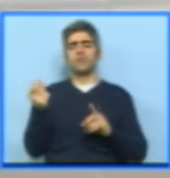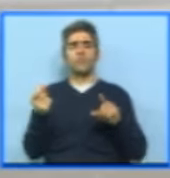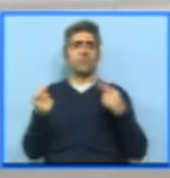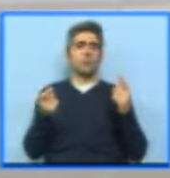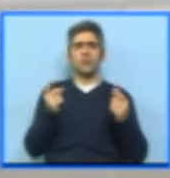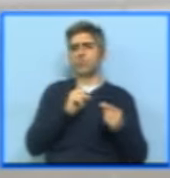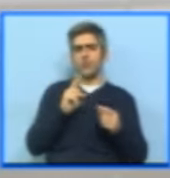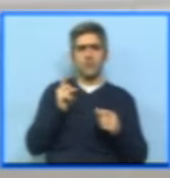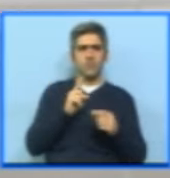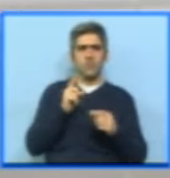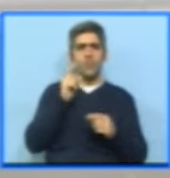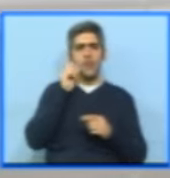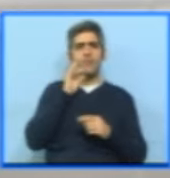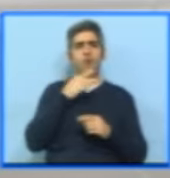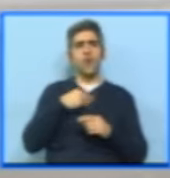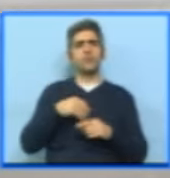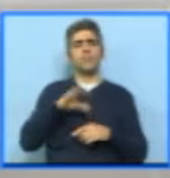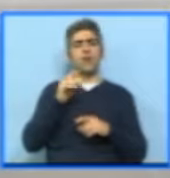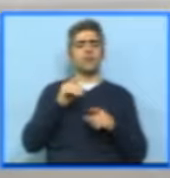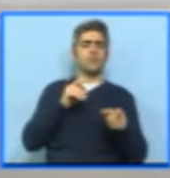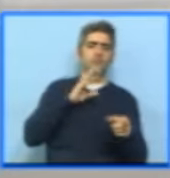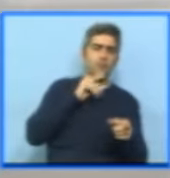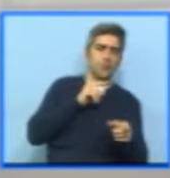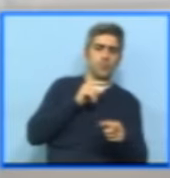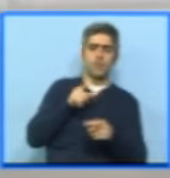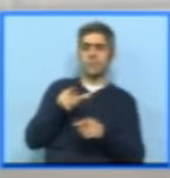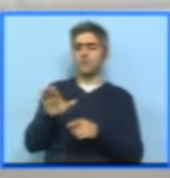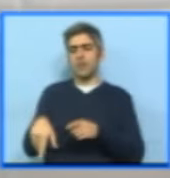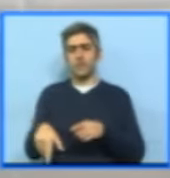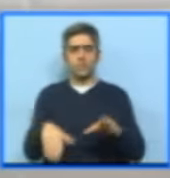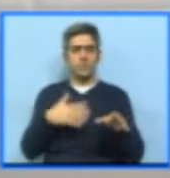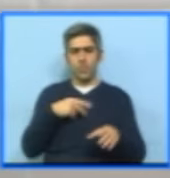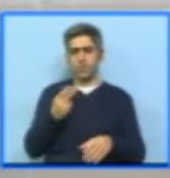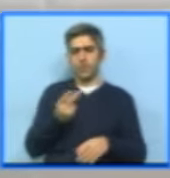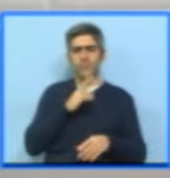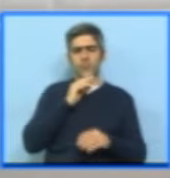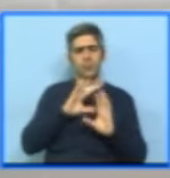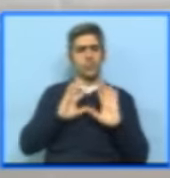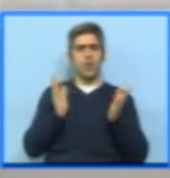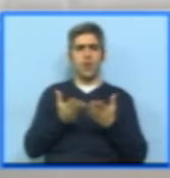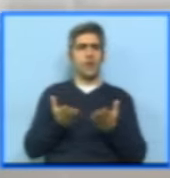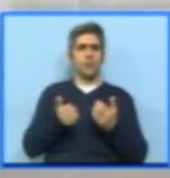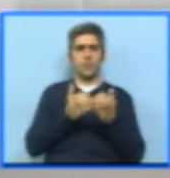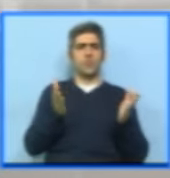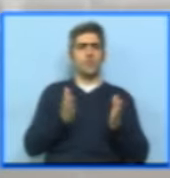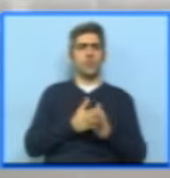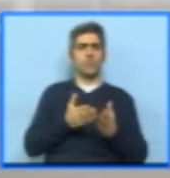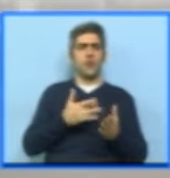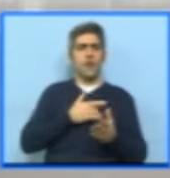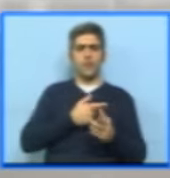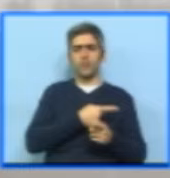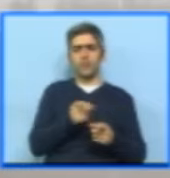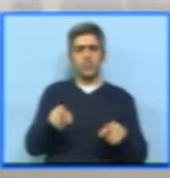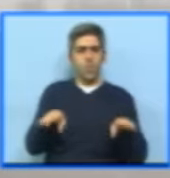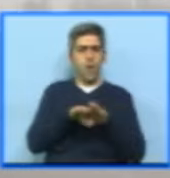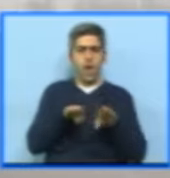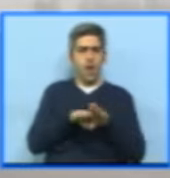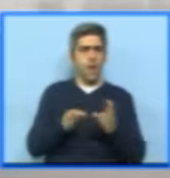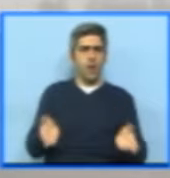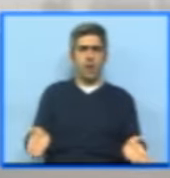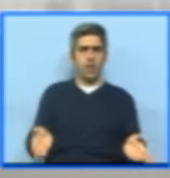Deus é... Qual é o pai e a mãe que gosta mais deste ou daquele filho e despreza o outro? Não, os pais gostam dos filhos, de todos, amam todos por igual. Quer